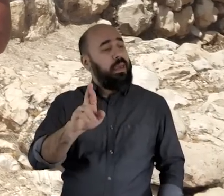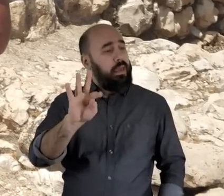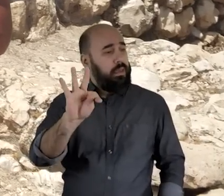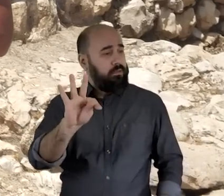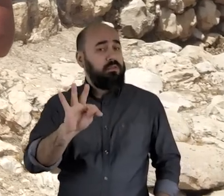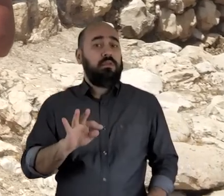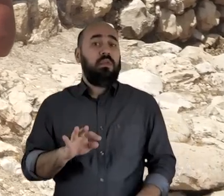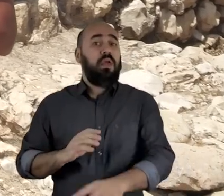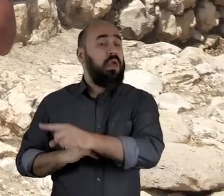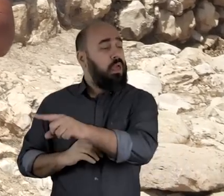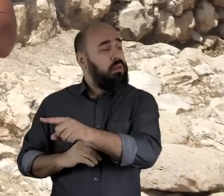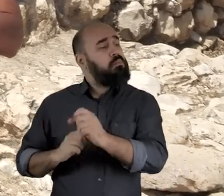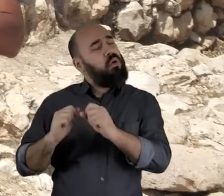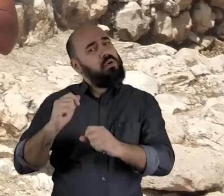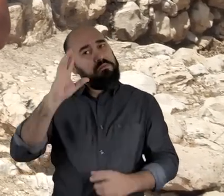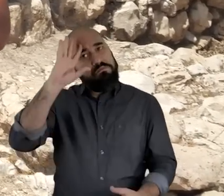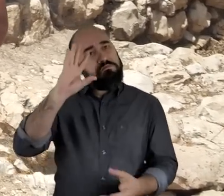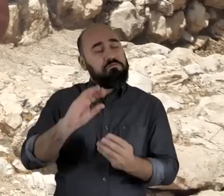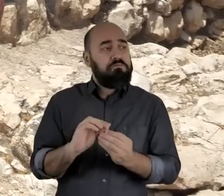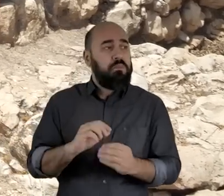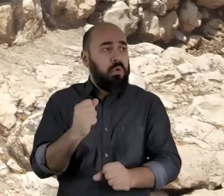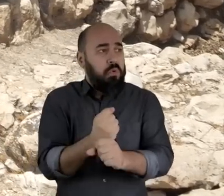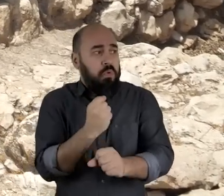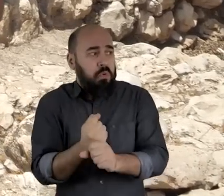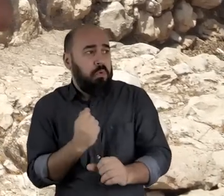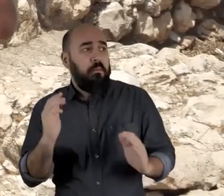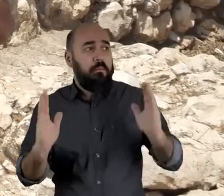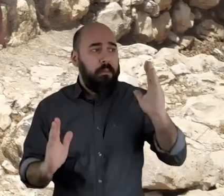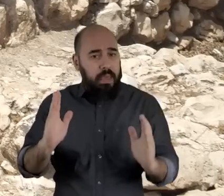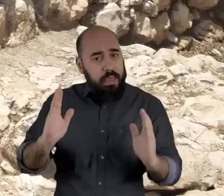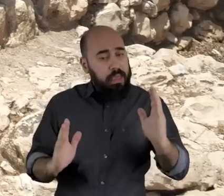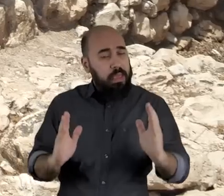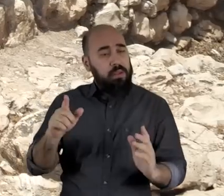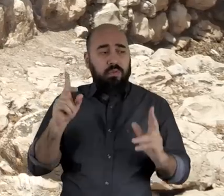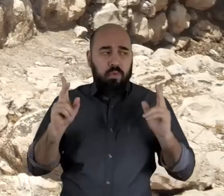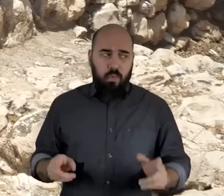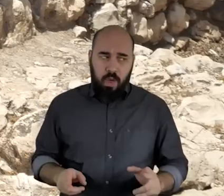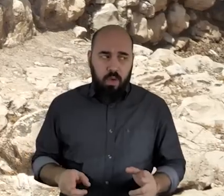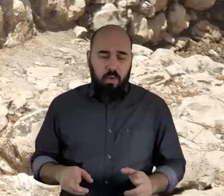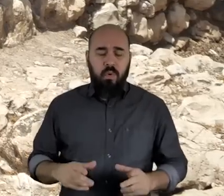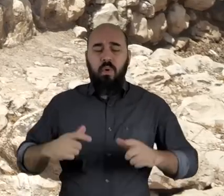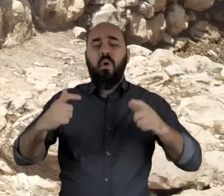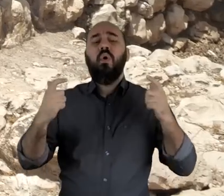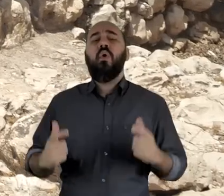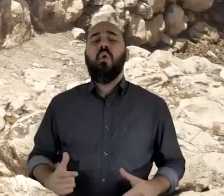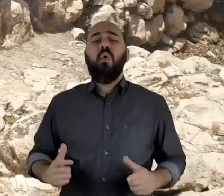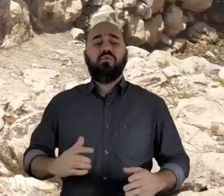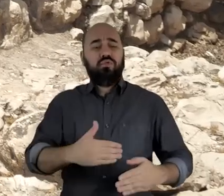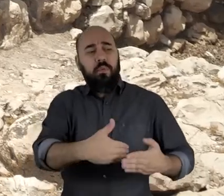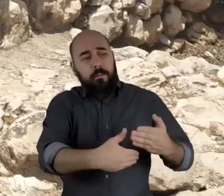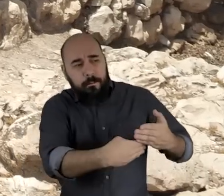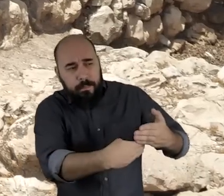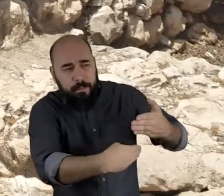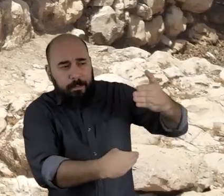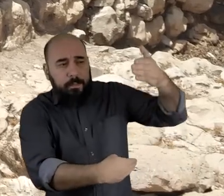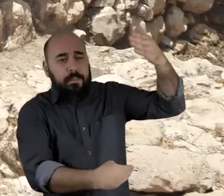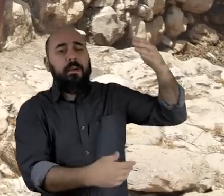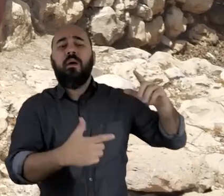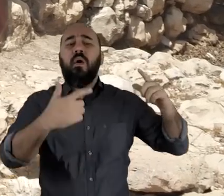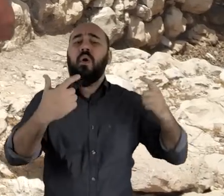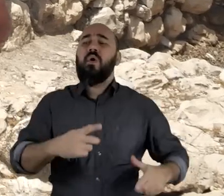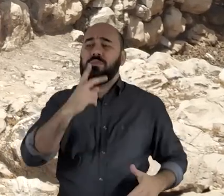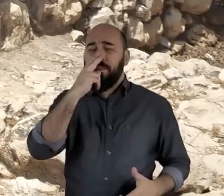X a.C., a gente pode então deduzir que aqui foi construído na mesma época de Hirbert Keiafa. Onde estariam essas muralhas aqui